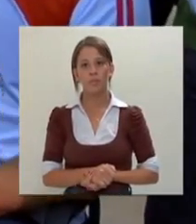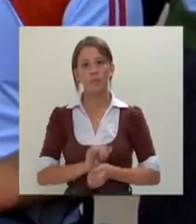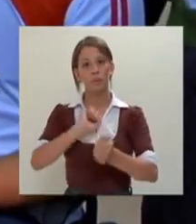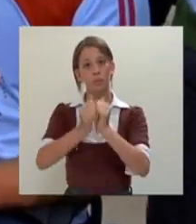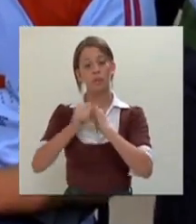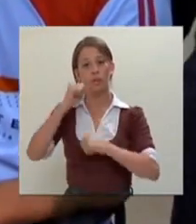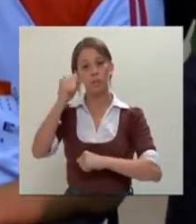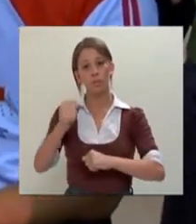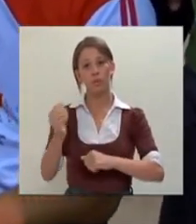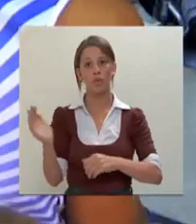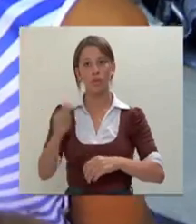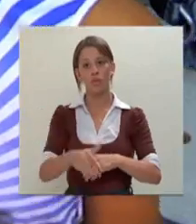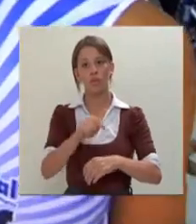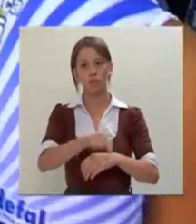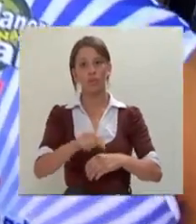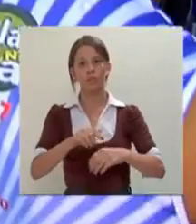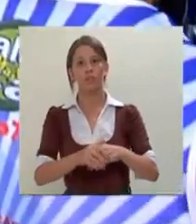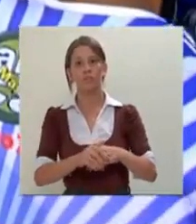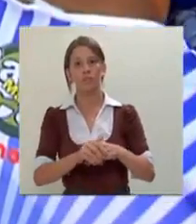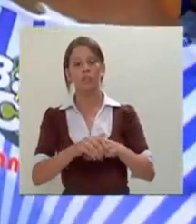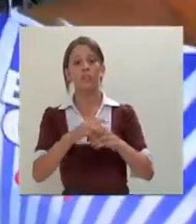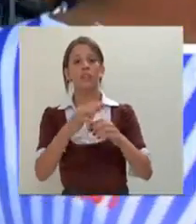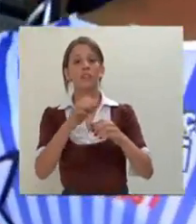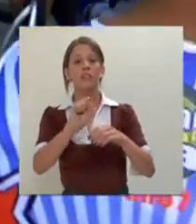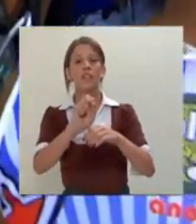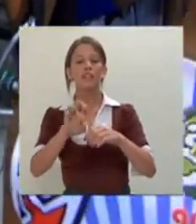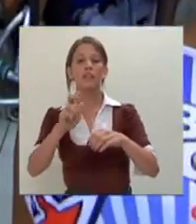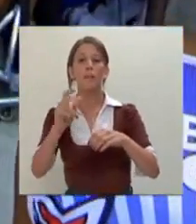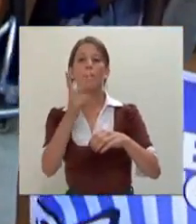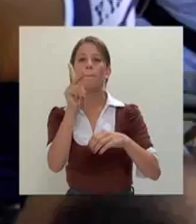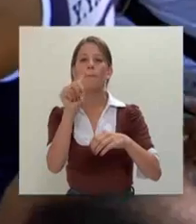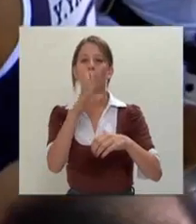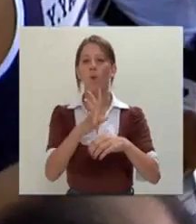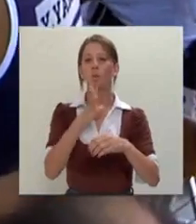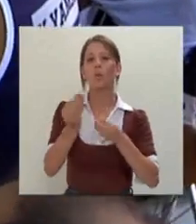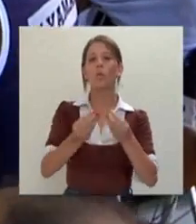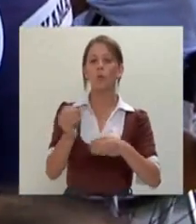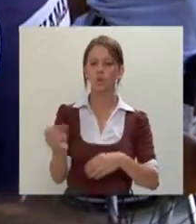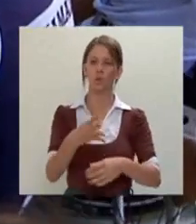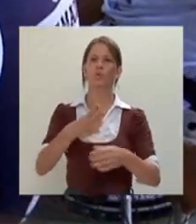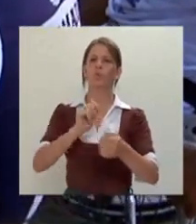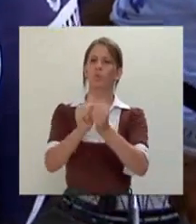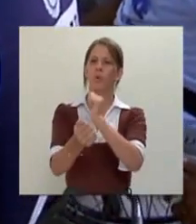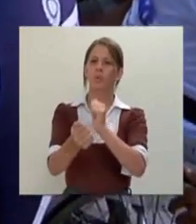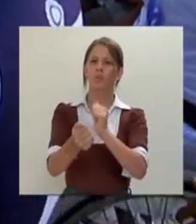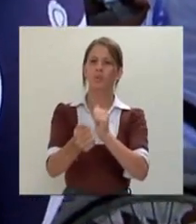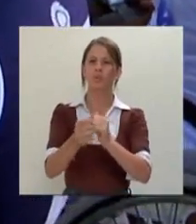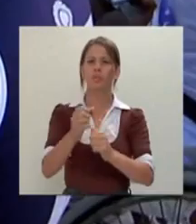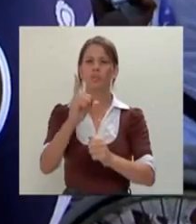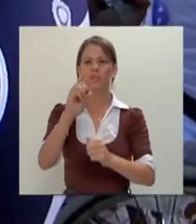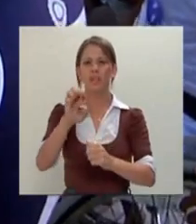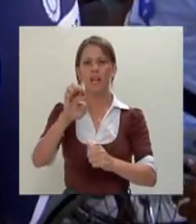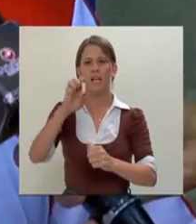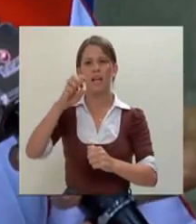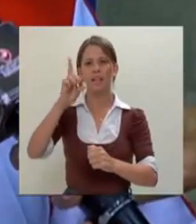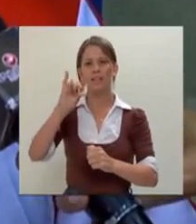grande exemplo para a gente. A gente teve uma pequena noção, né, da dificuldade de quem é cadeirante